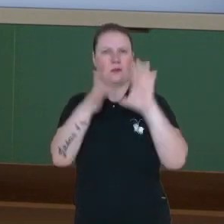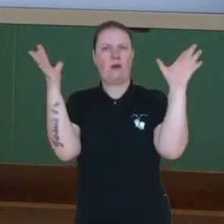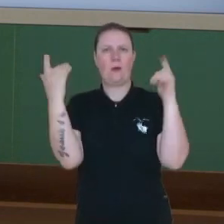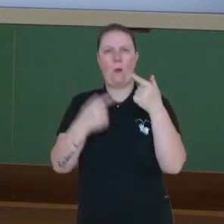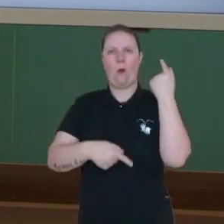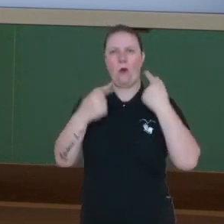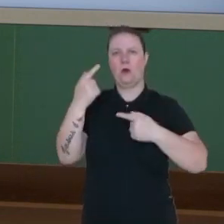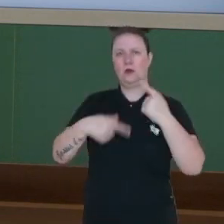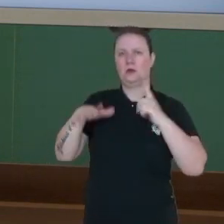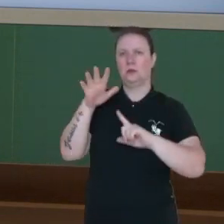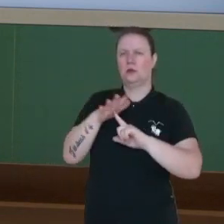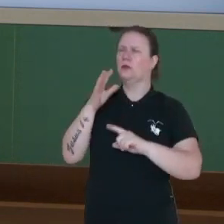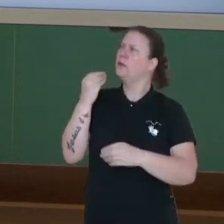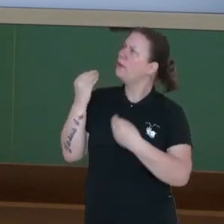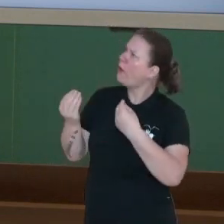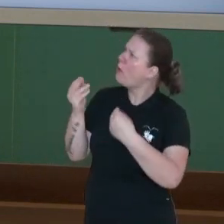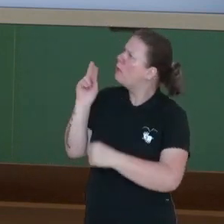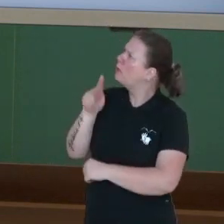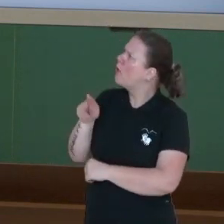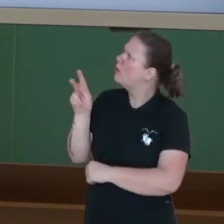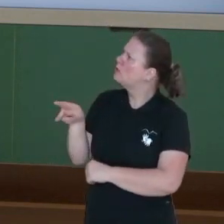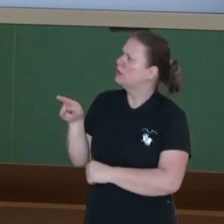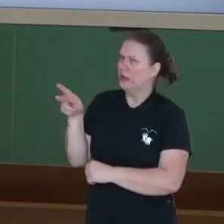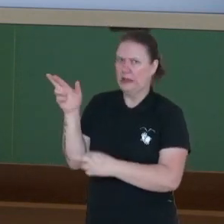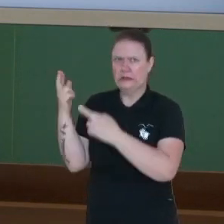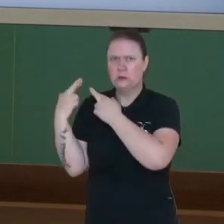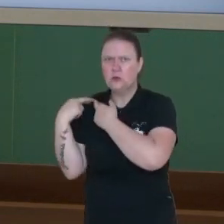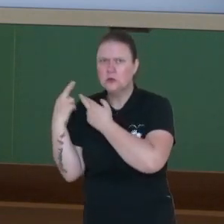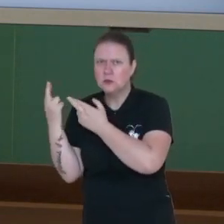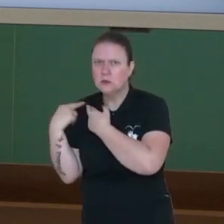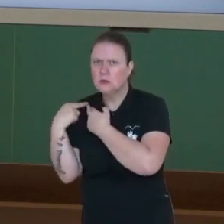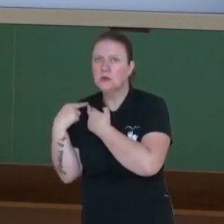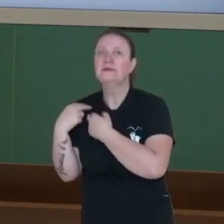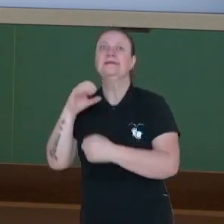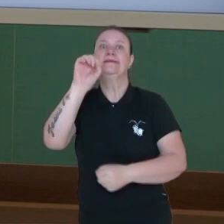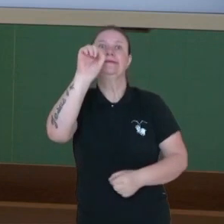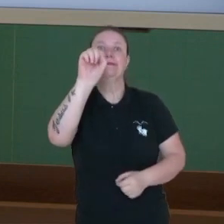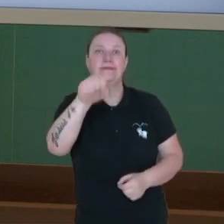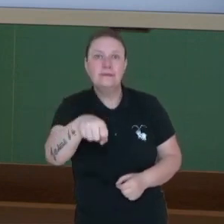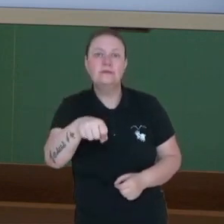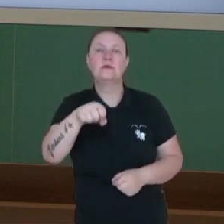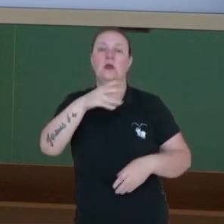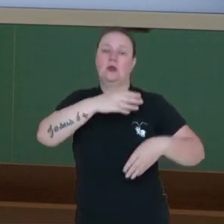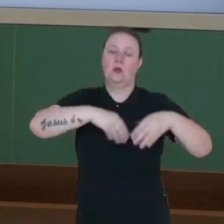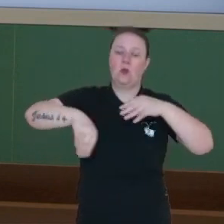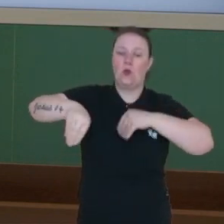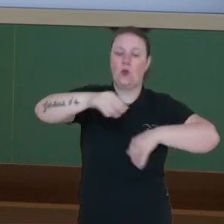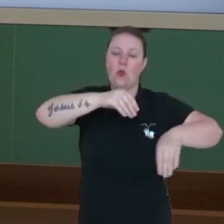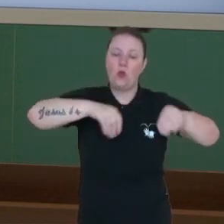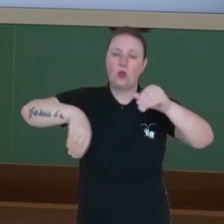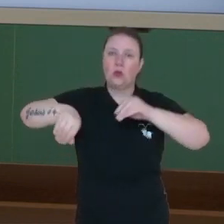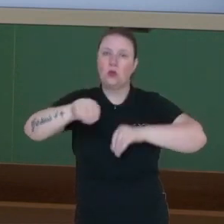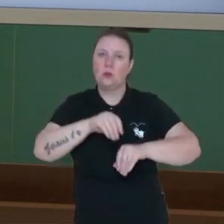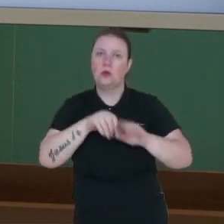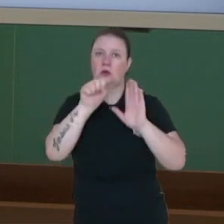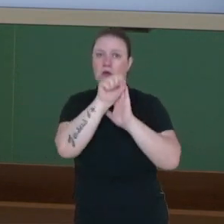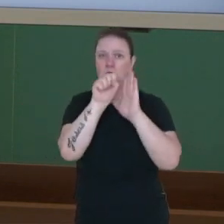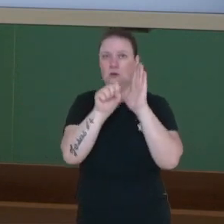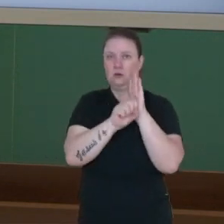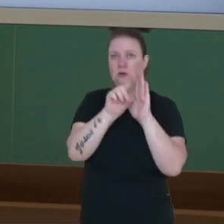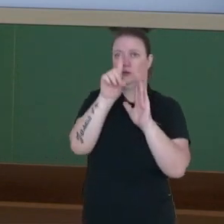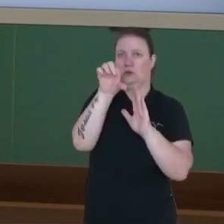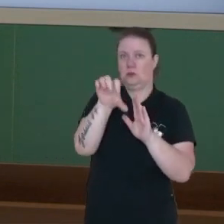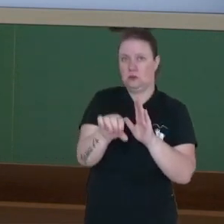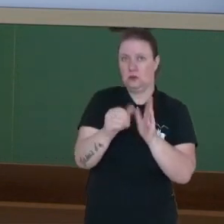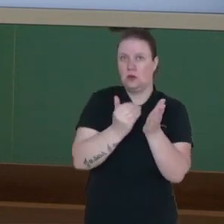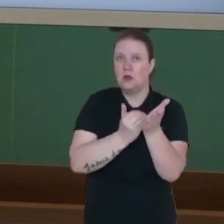Como assim, professor, ela teve essa responsabilidade? A erva mate, ali, né, no século XIX,